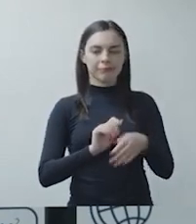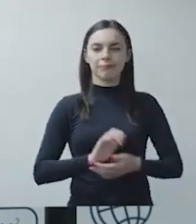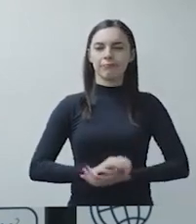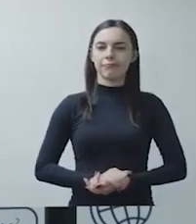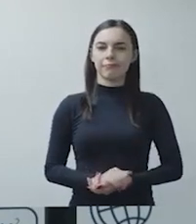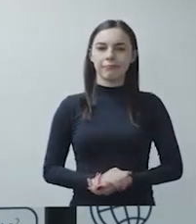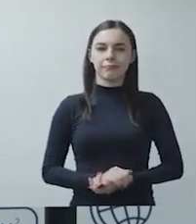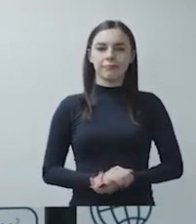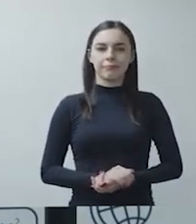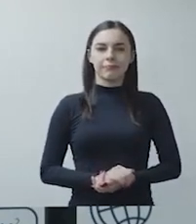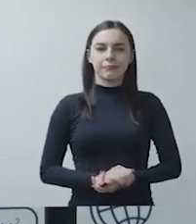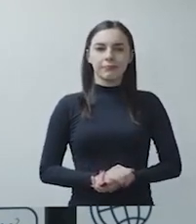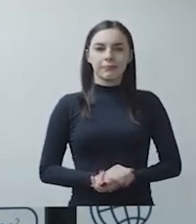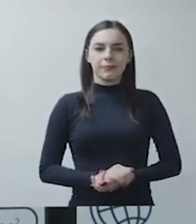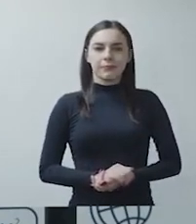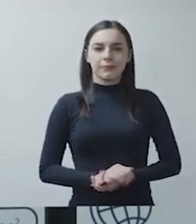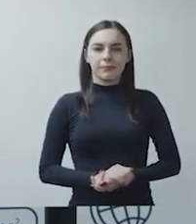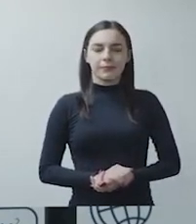tênis.